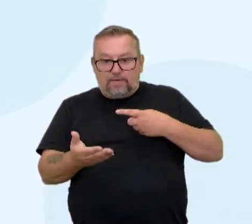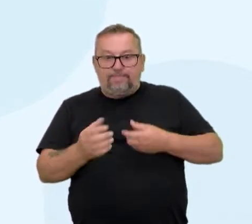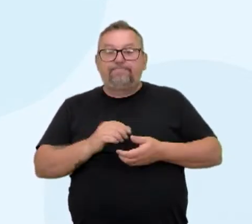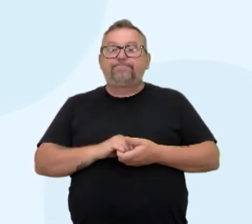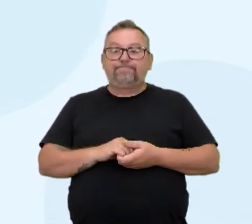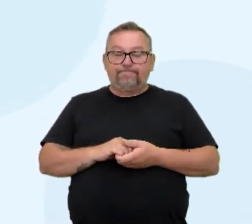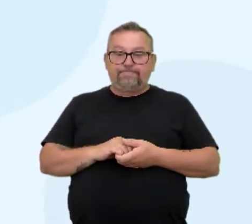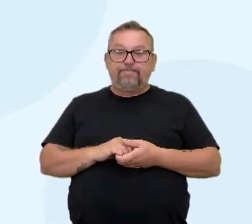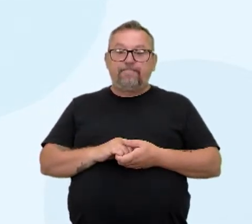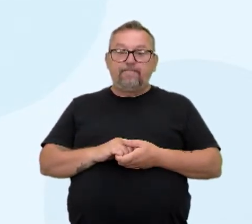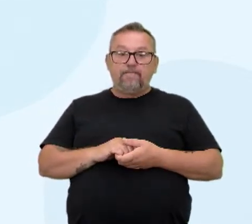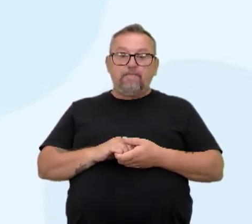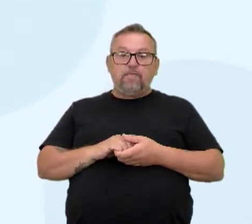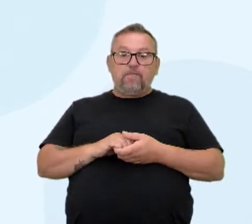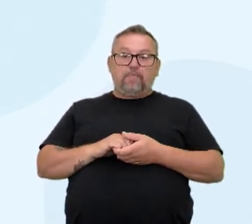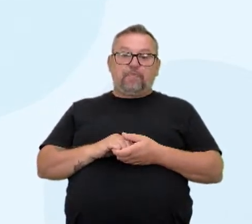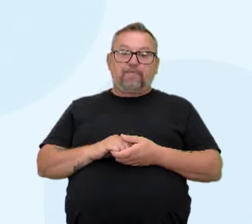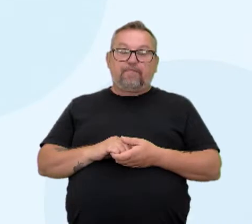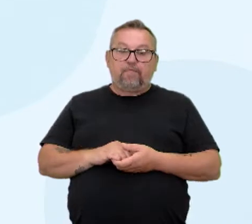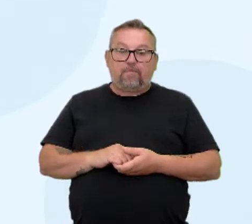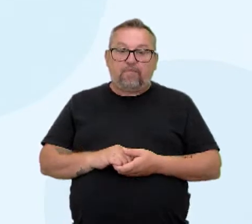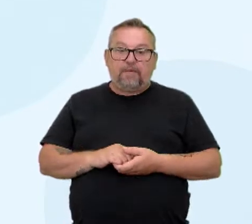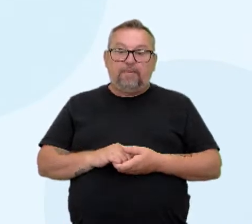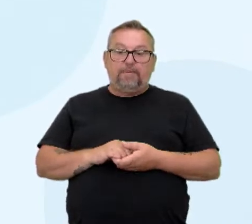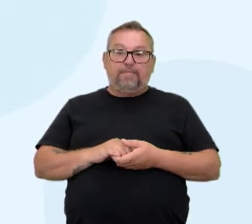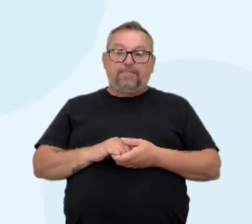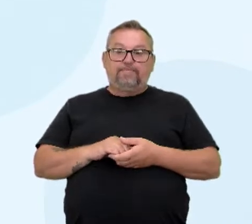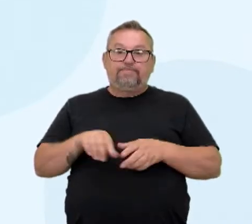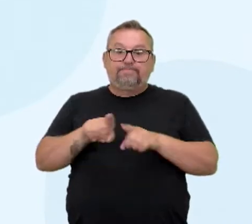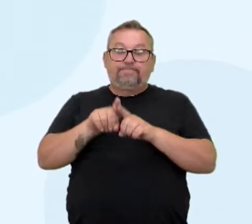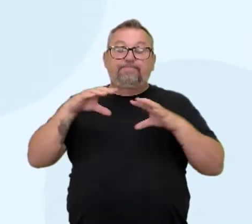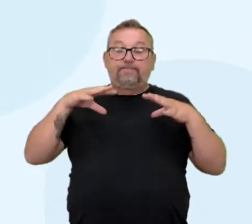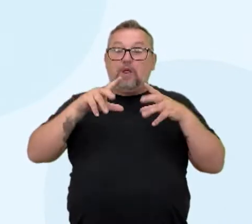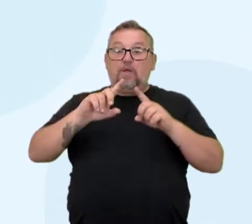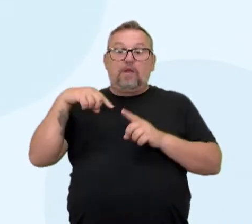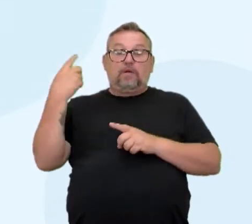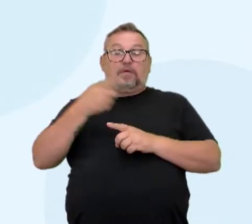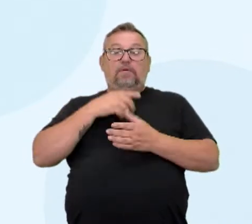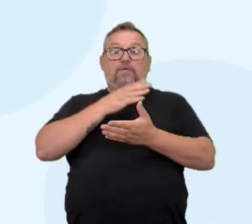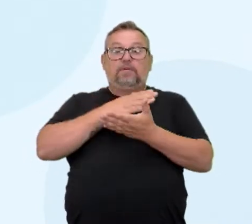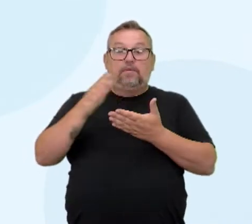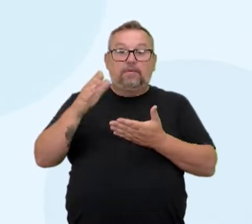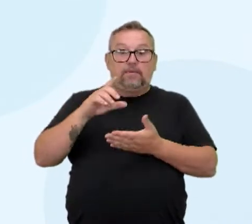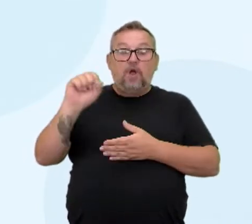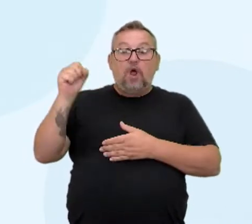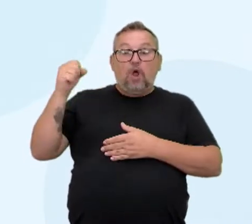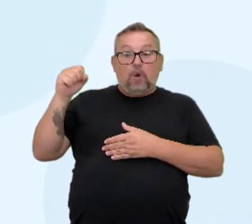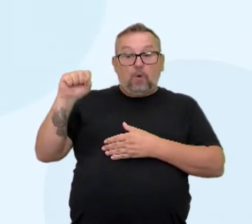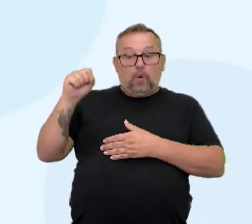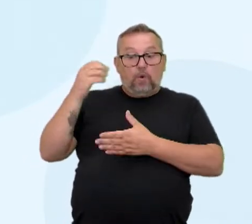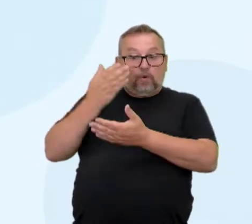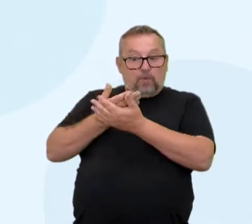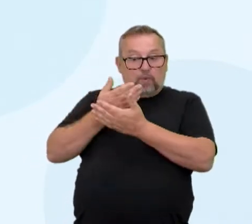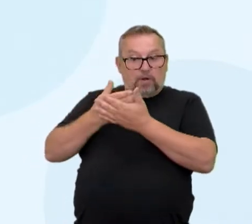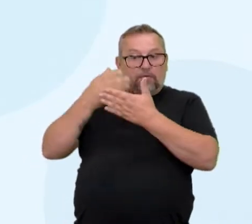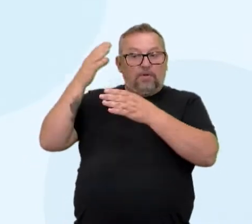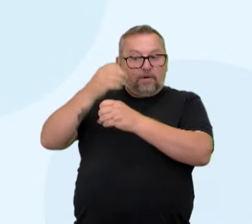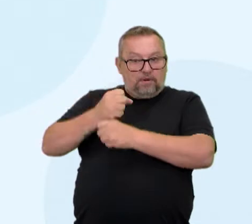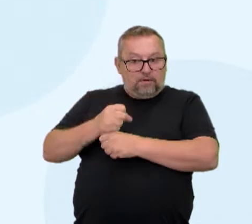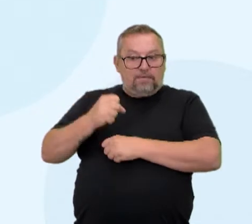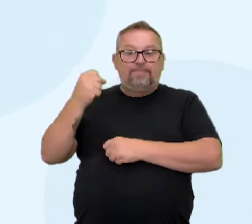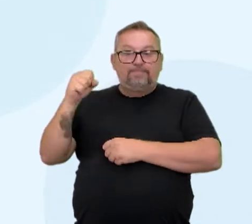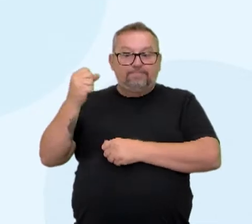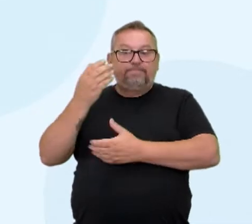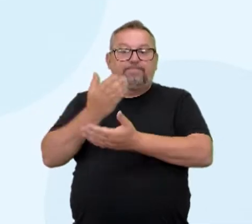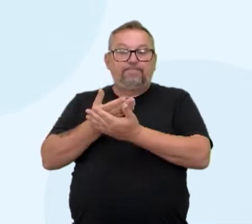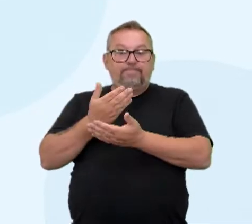Cada uma dessas semanas serão 4 aulas. Então, ao todo, nossa introdução terá 8 aulas da atividade 2.